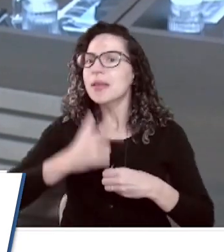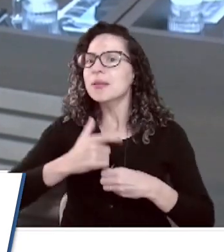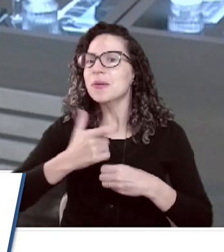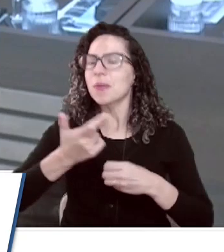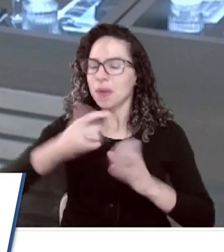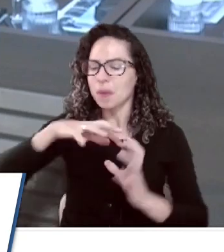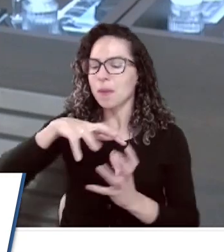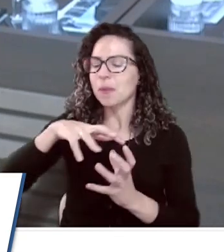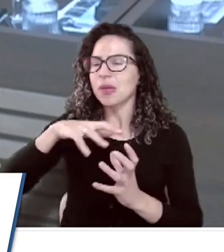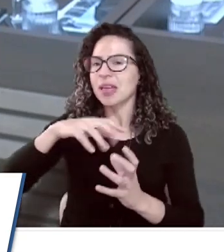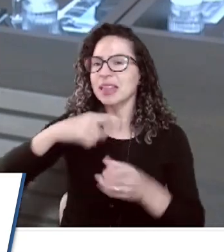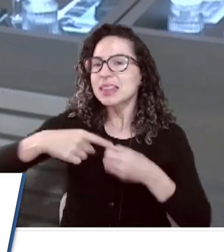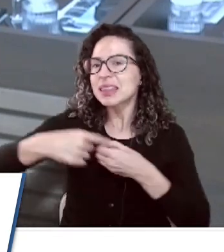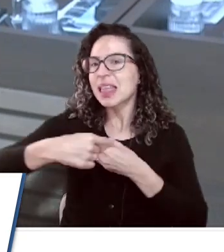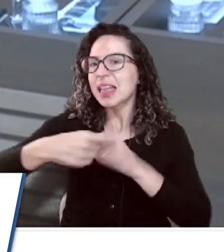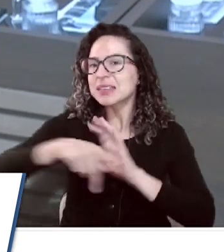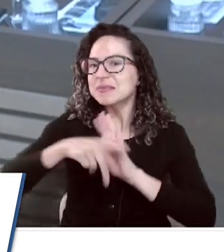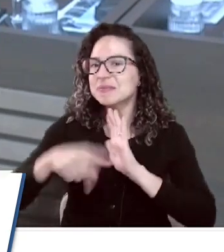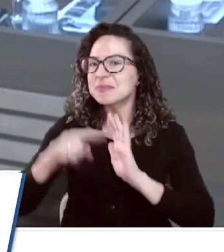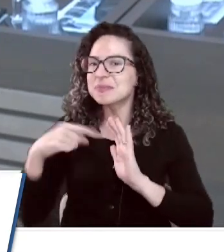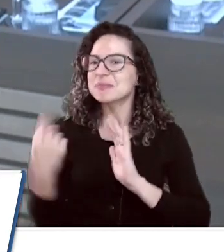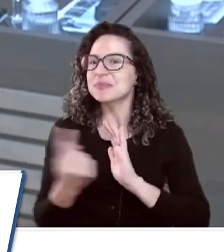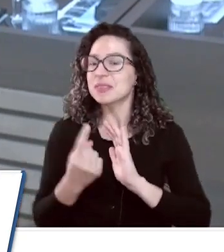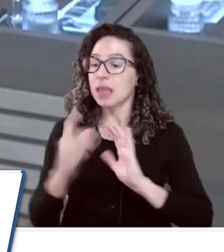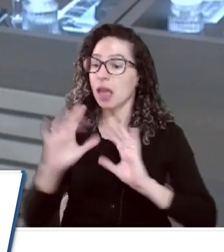nossa cidade. E essa união foi bonita,